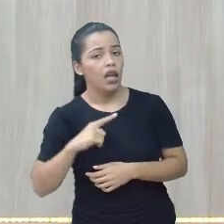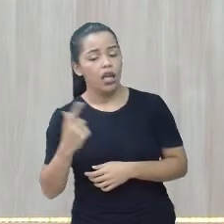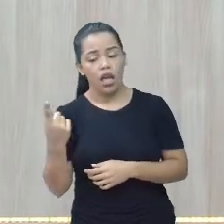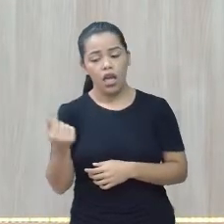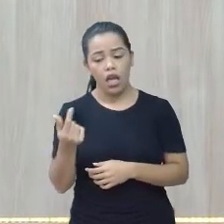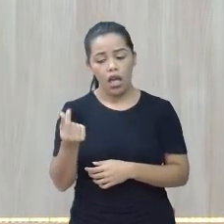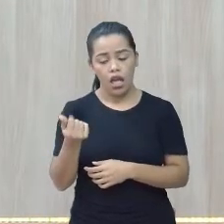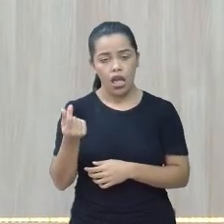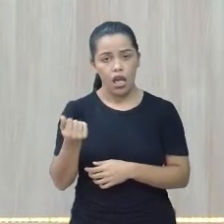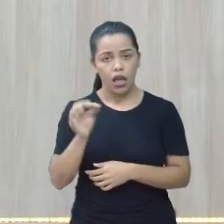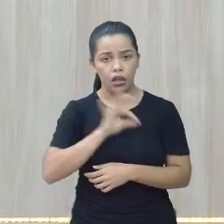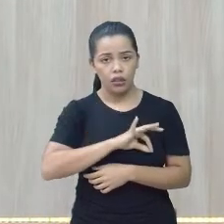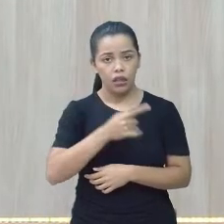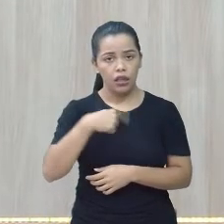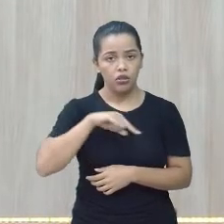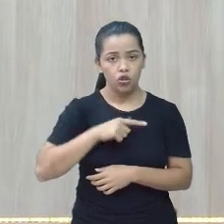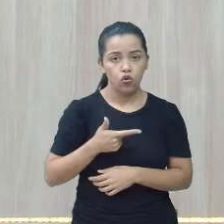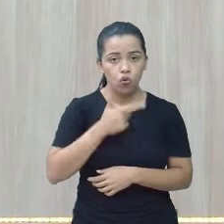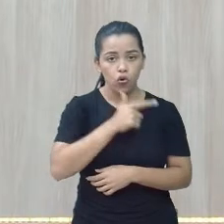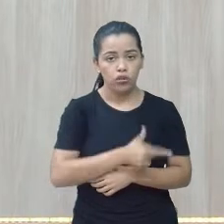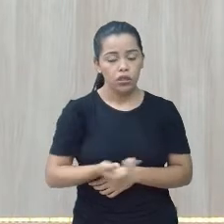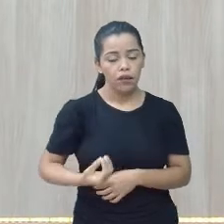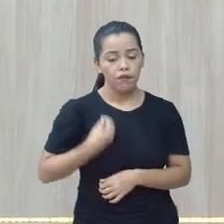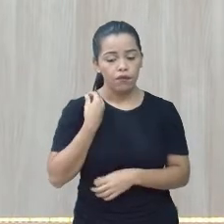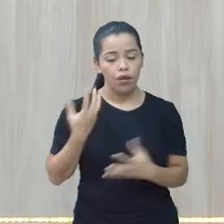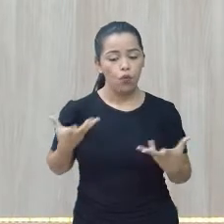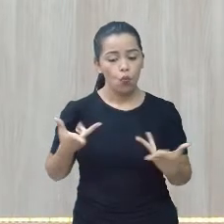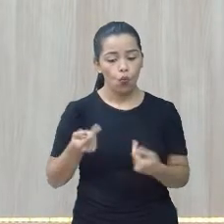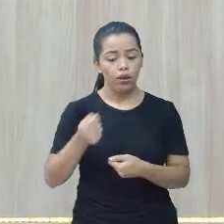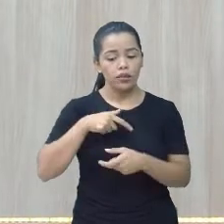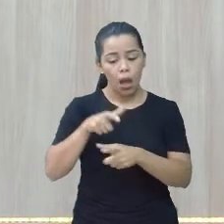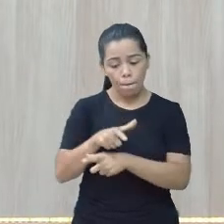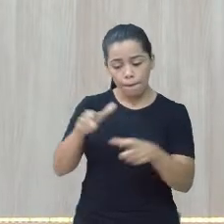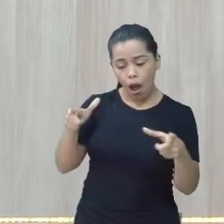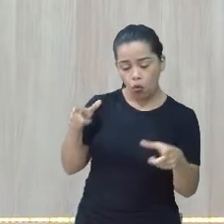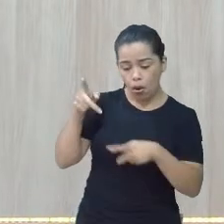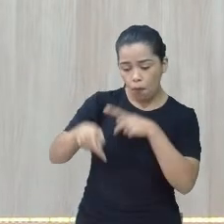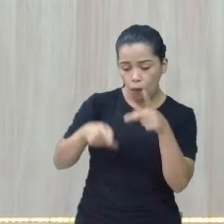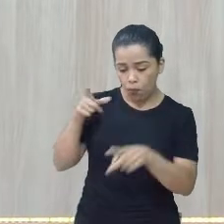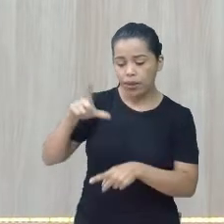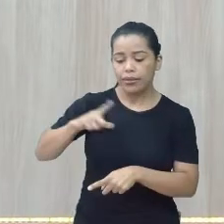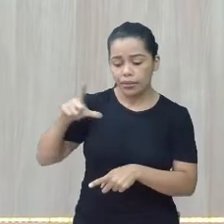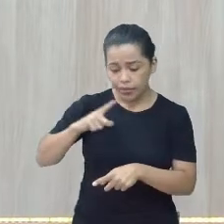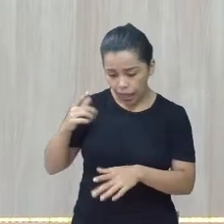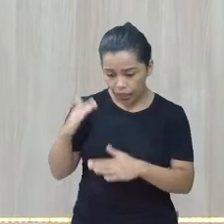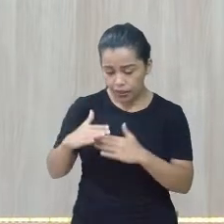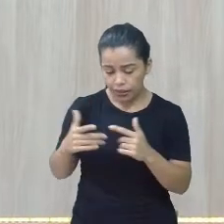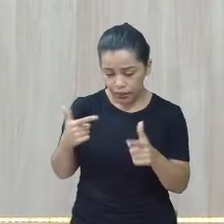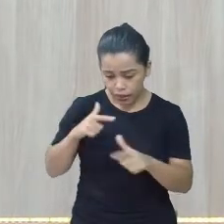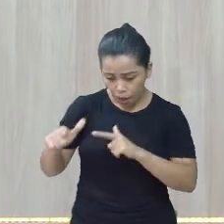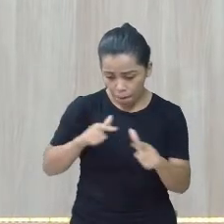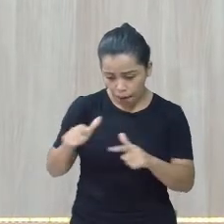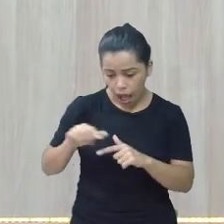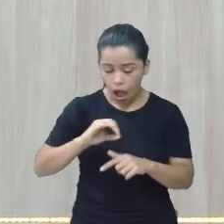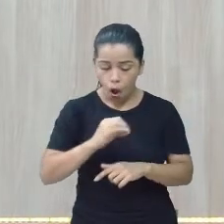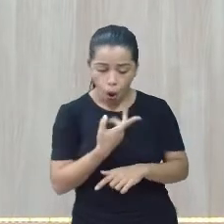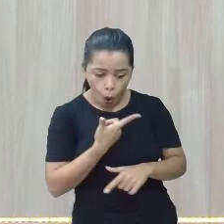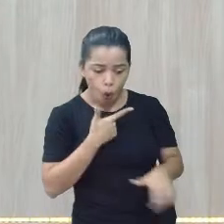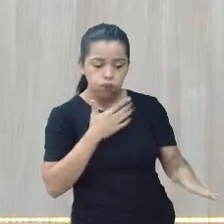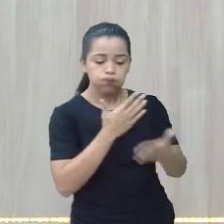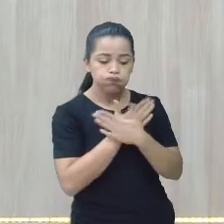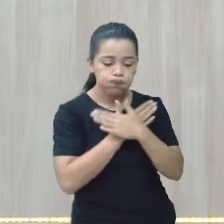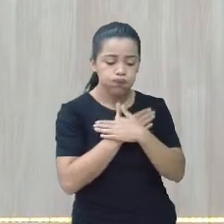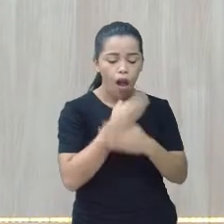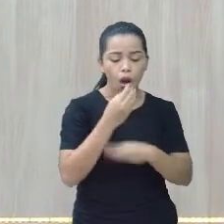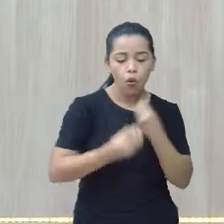que faça com que a gente viva com qualidade, se a maior parte da população está empregada ou não, como é que está as questões ambientais. Então,